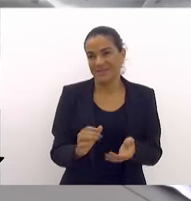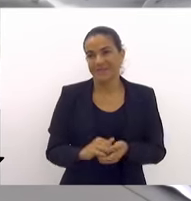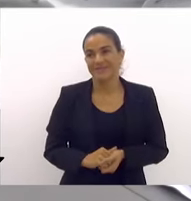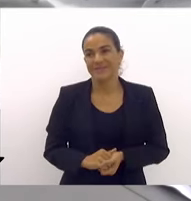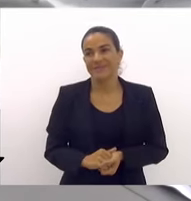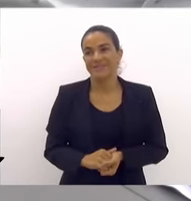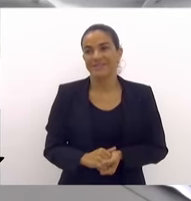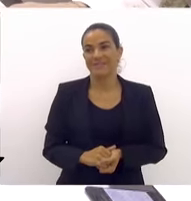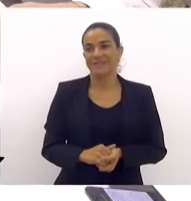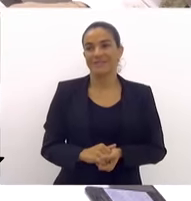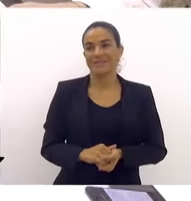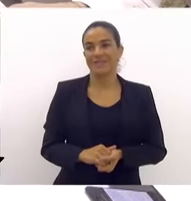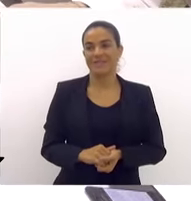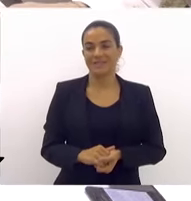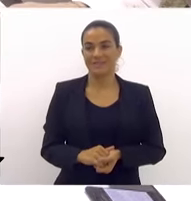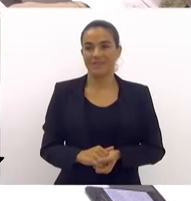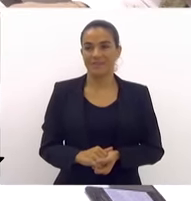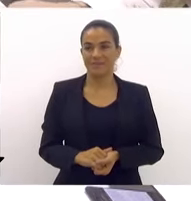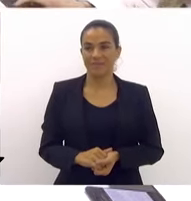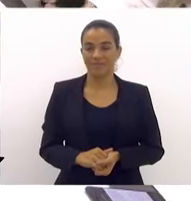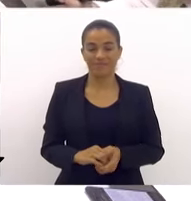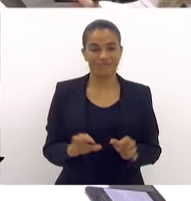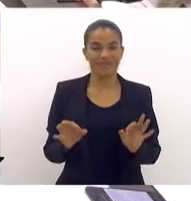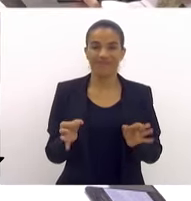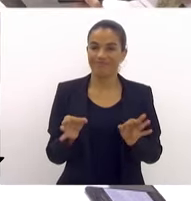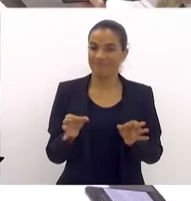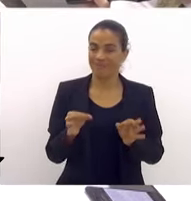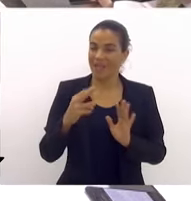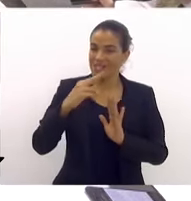pode. A gente, em tese aqui, a